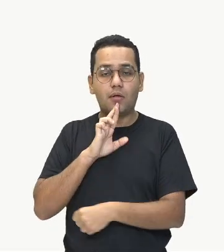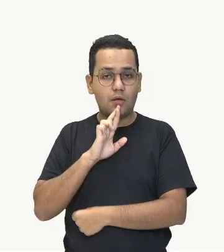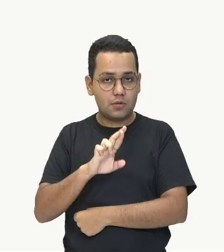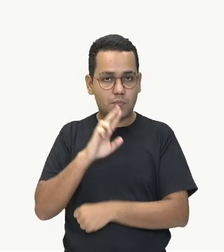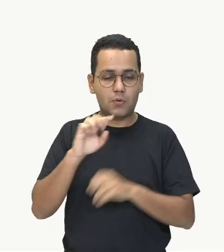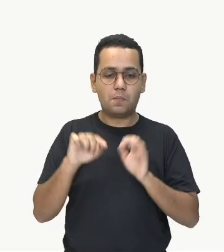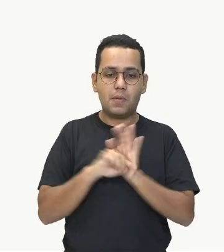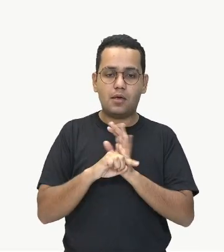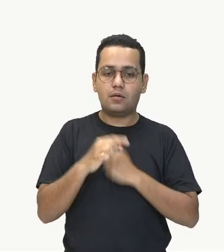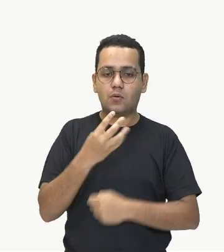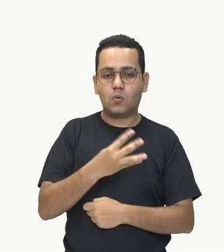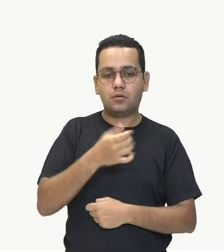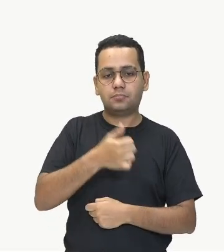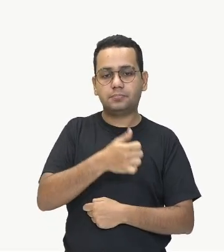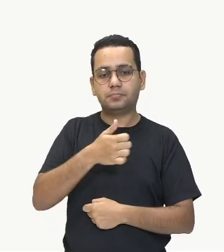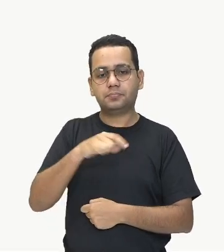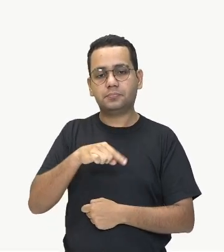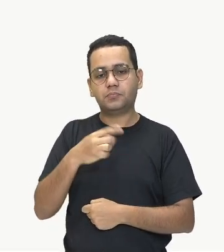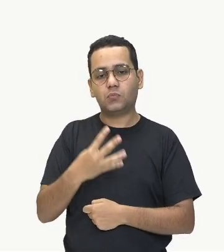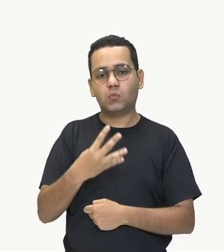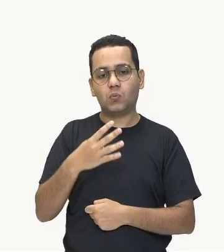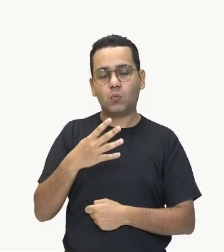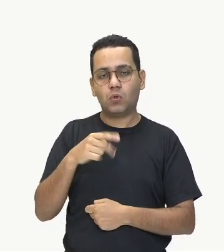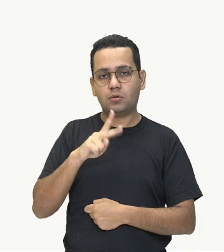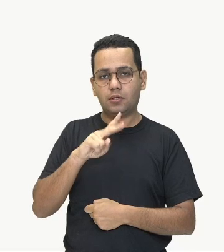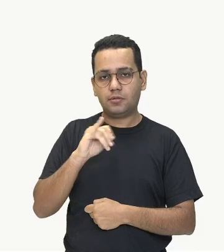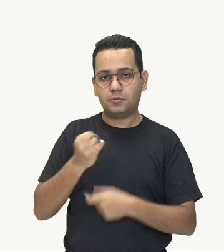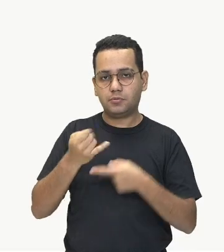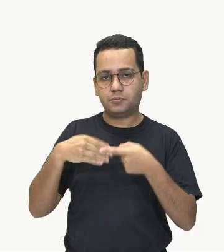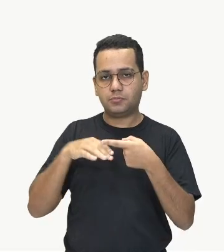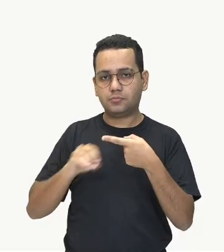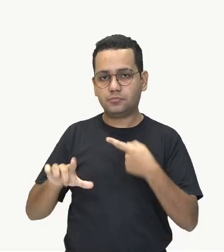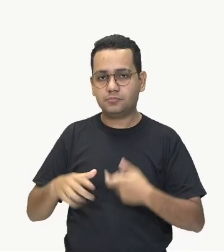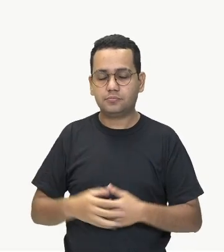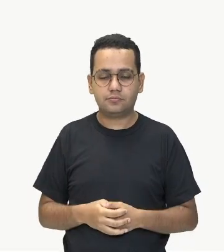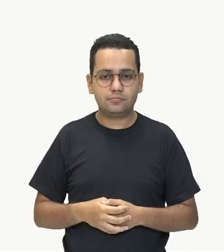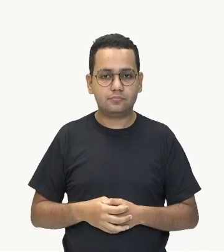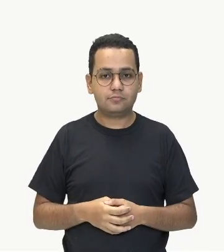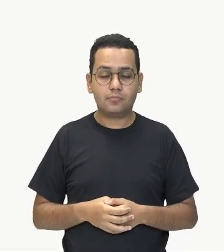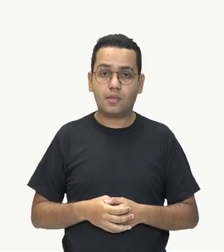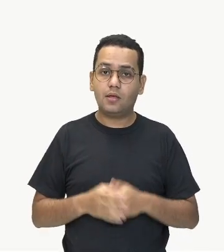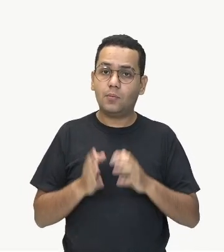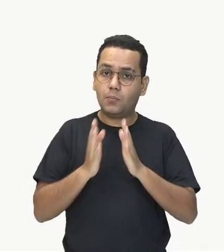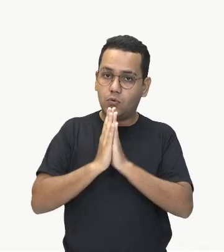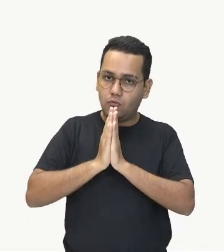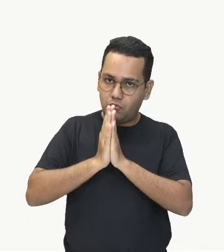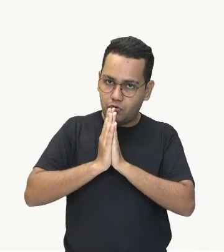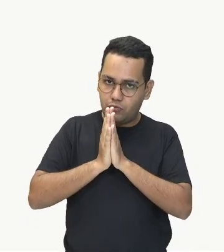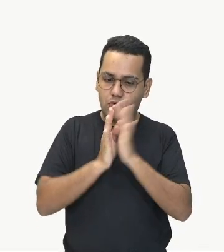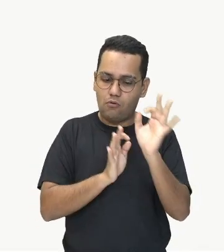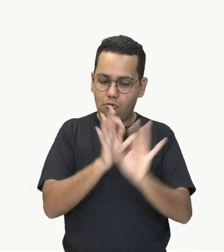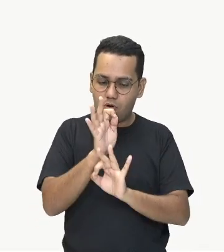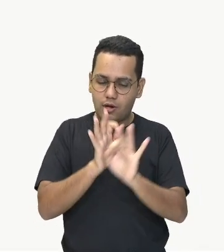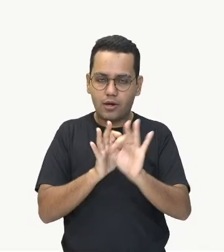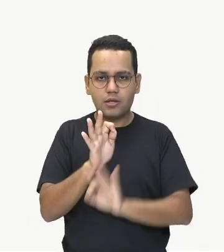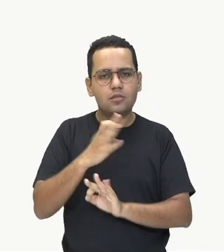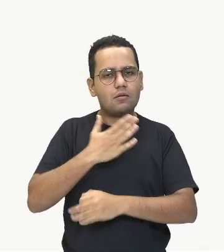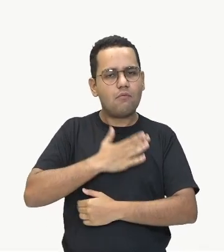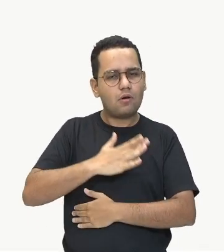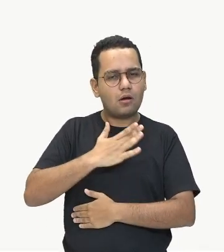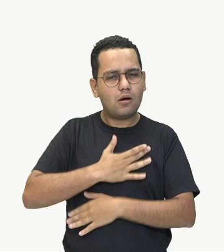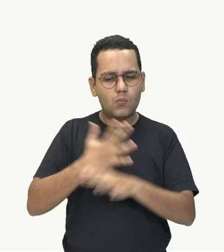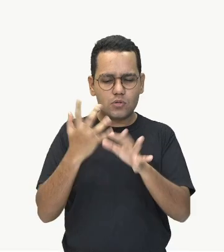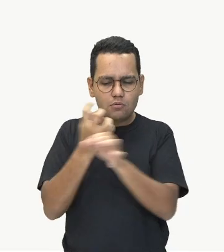Tá bom então importante você fazer passo a passo que pelo amor de Deus não rre a matemática você acertou até aqui você